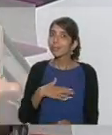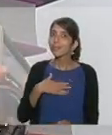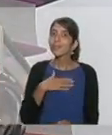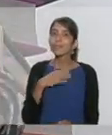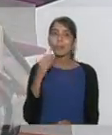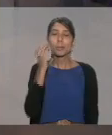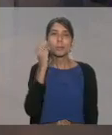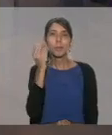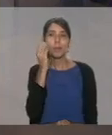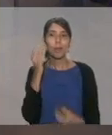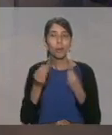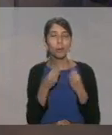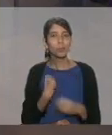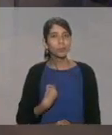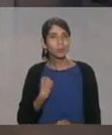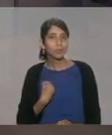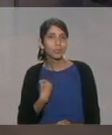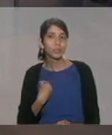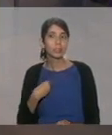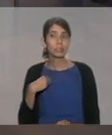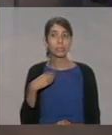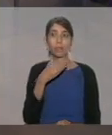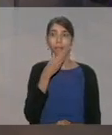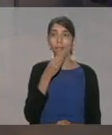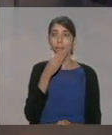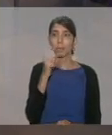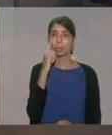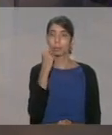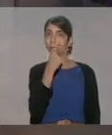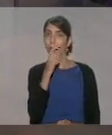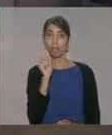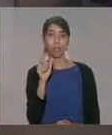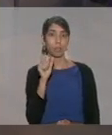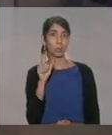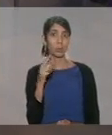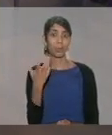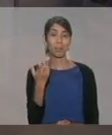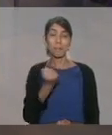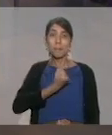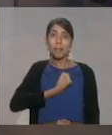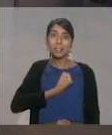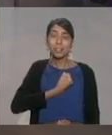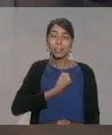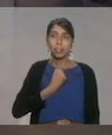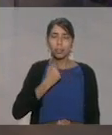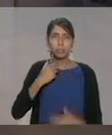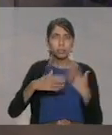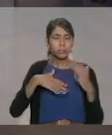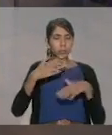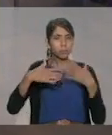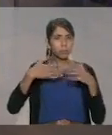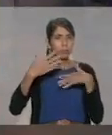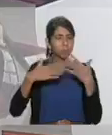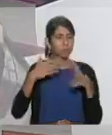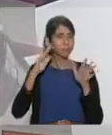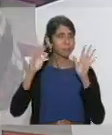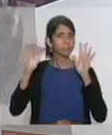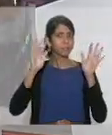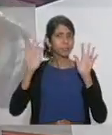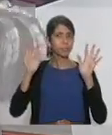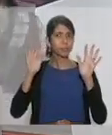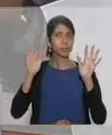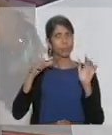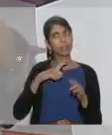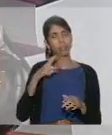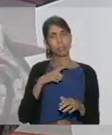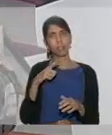agradável, mostra a finitude da vida através de um rapaz de olhos azuis que vem te matar e a partir daí começa a jogar, se você,